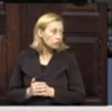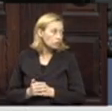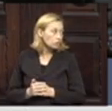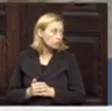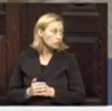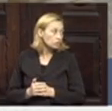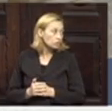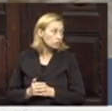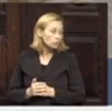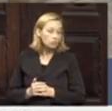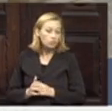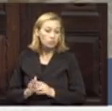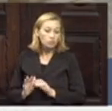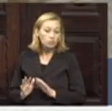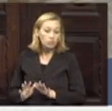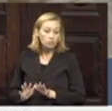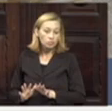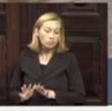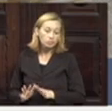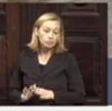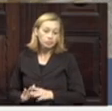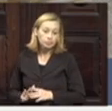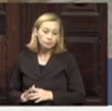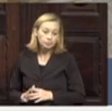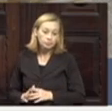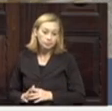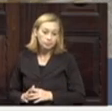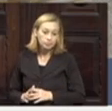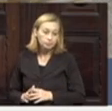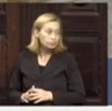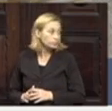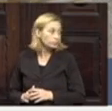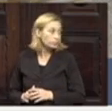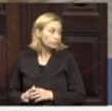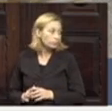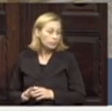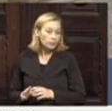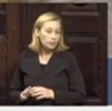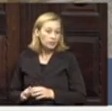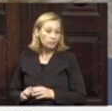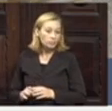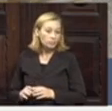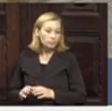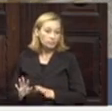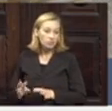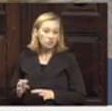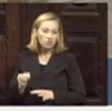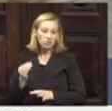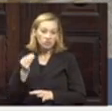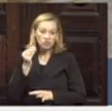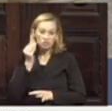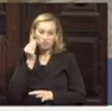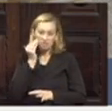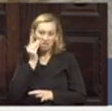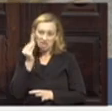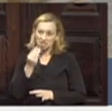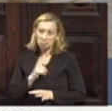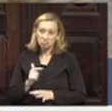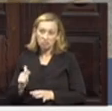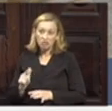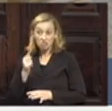obra especificamente. Pode ser, senhor presidente? Ou o senhor prefere que eu emende em plenário? Não,